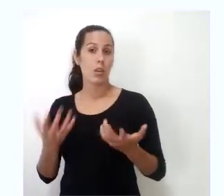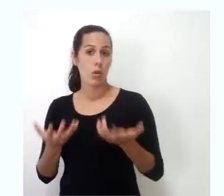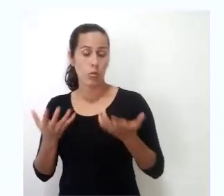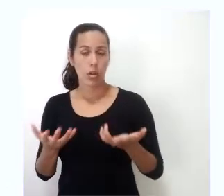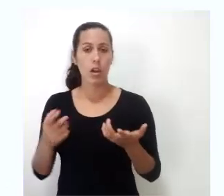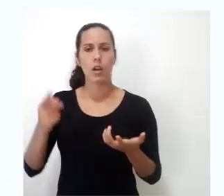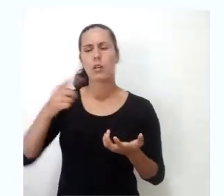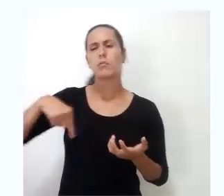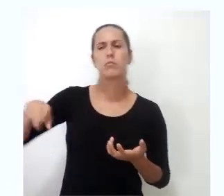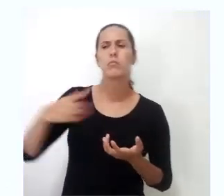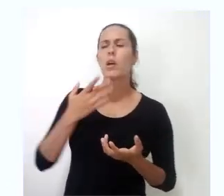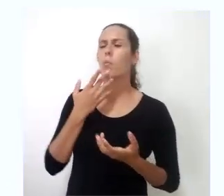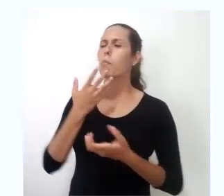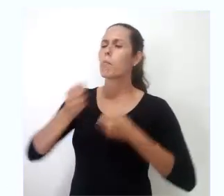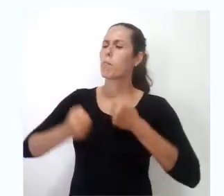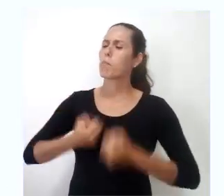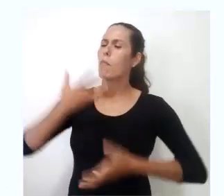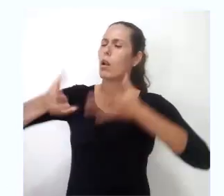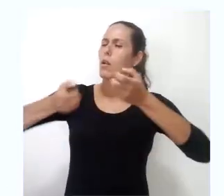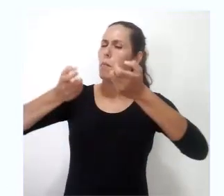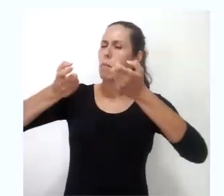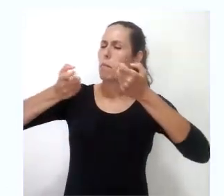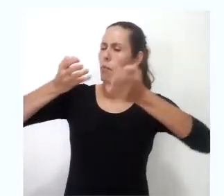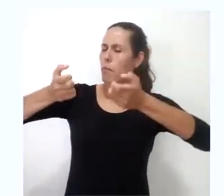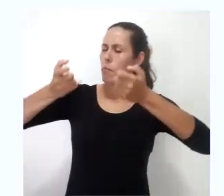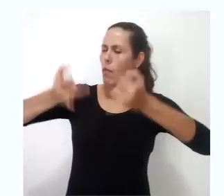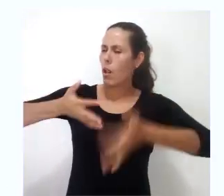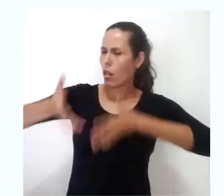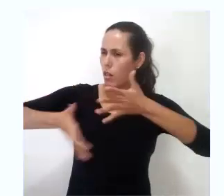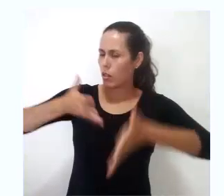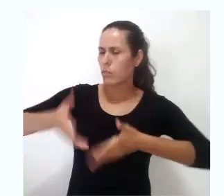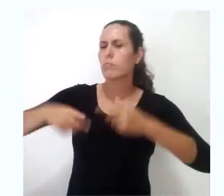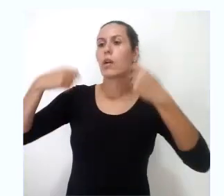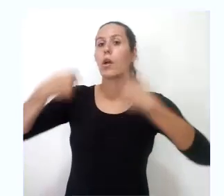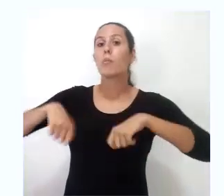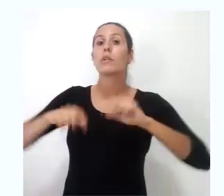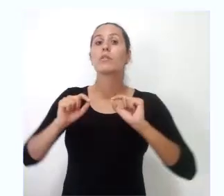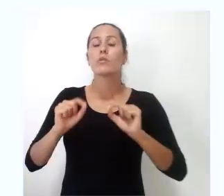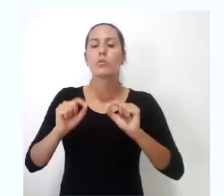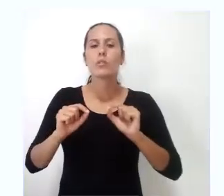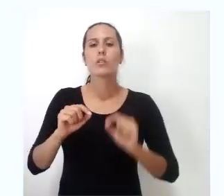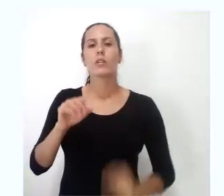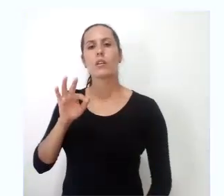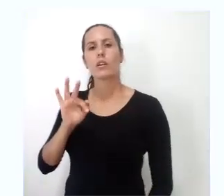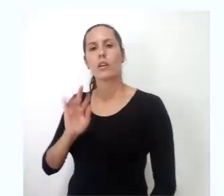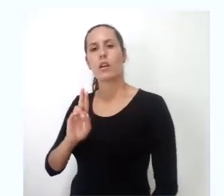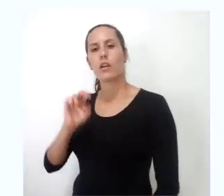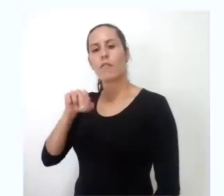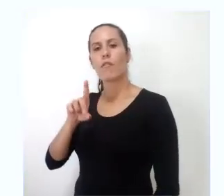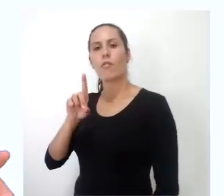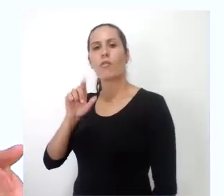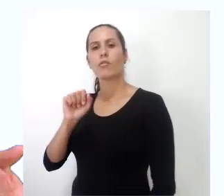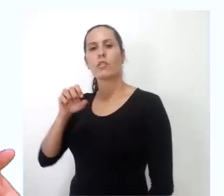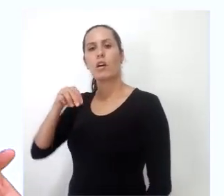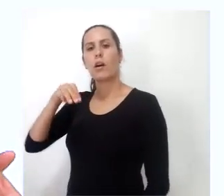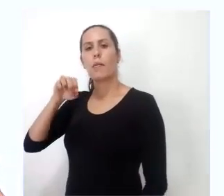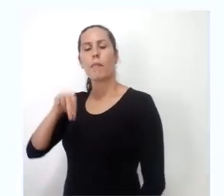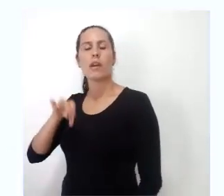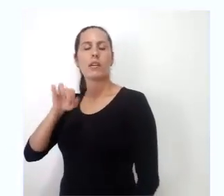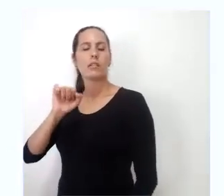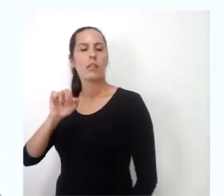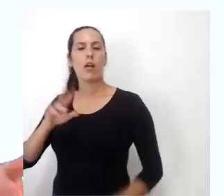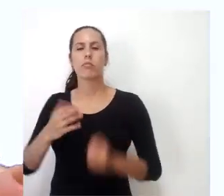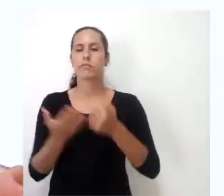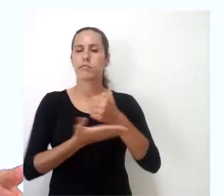com que alguém aceite a minha ideia, eu tenho que fundamentá-la. Então, em nossa aula, em nosso estudo hoje,